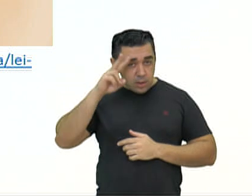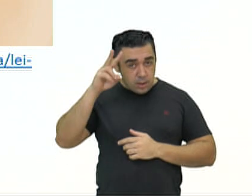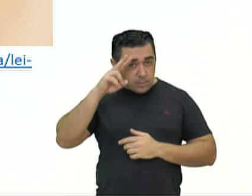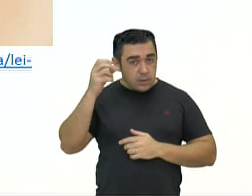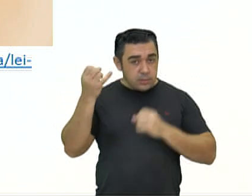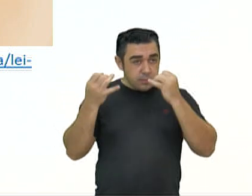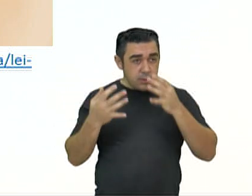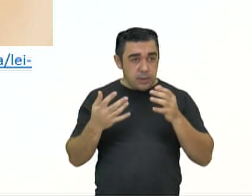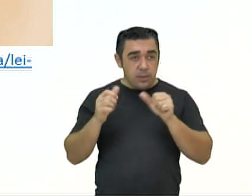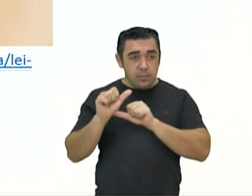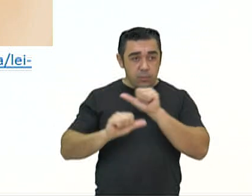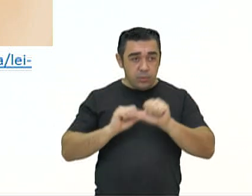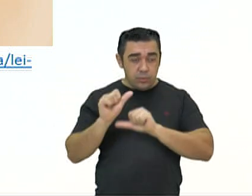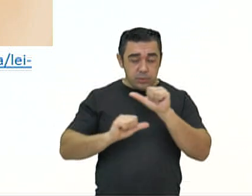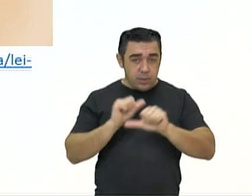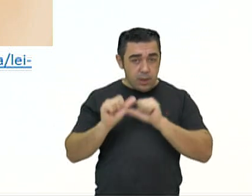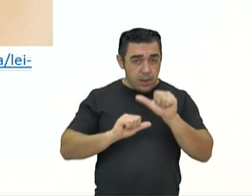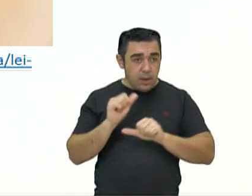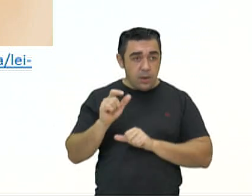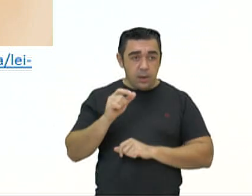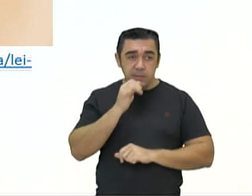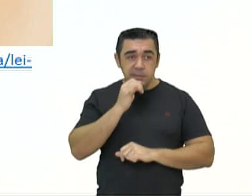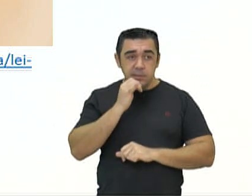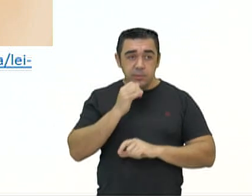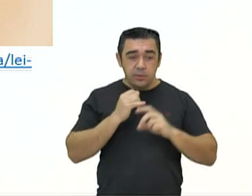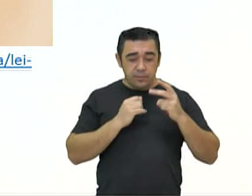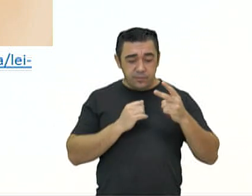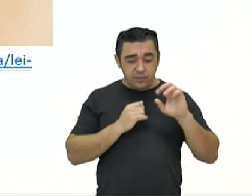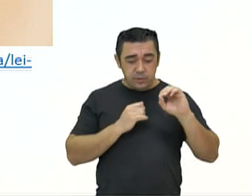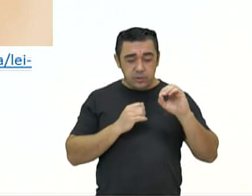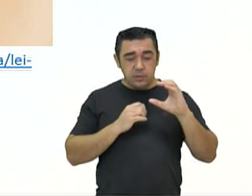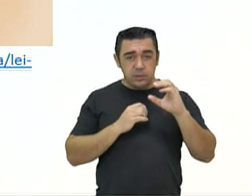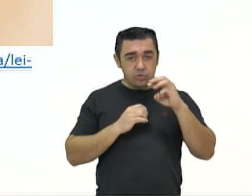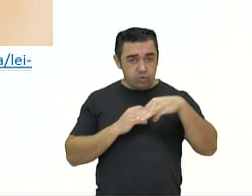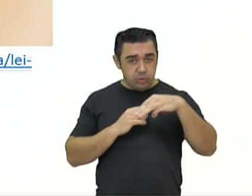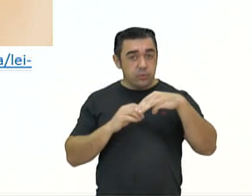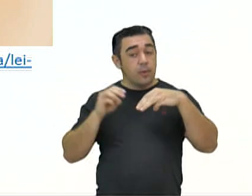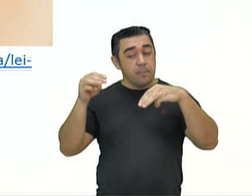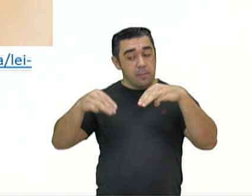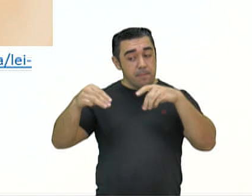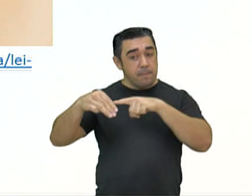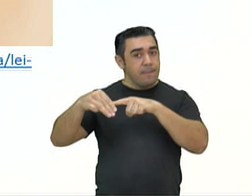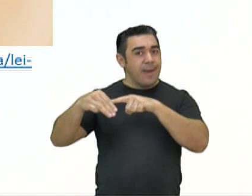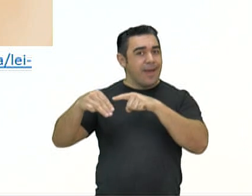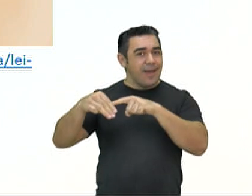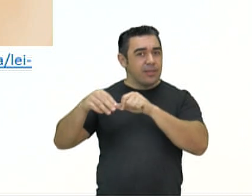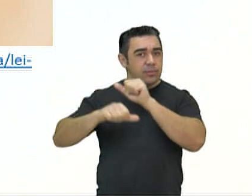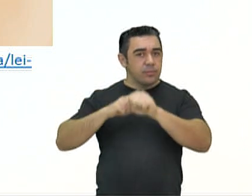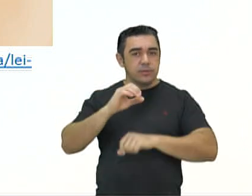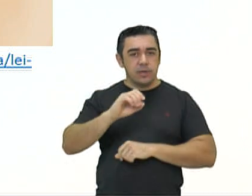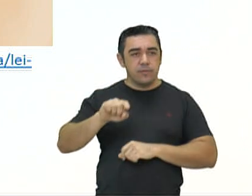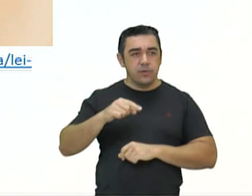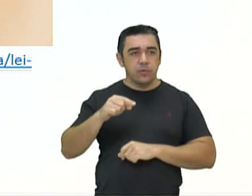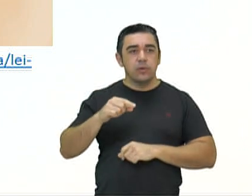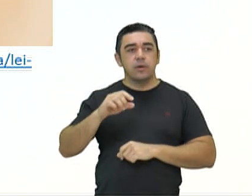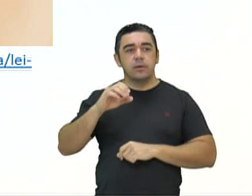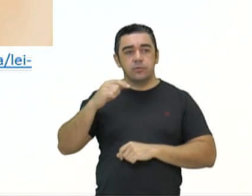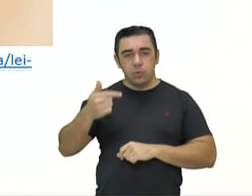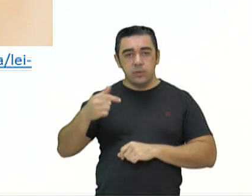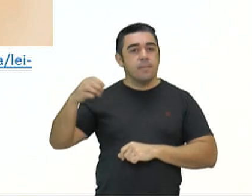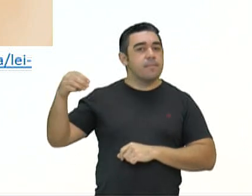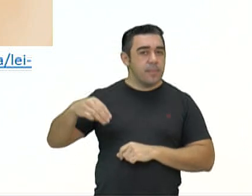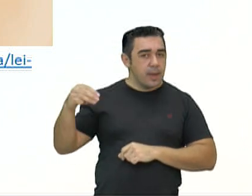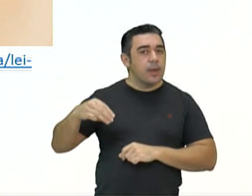tem que converter aqui a unidade, ok? Tem que converter esse 20 centímetros para 0,2 de metro, ok? Só